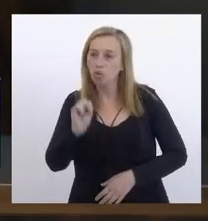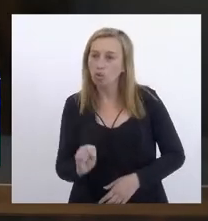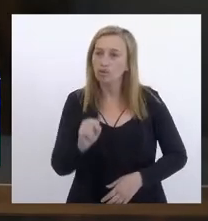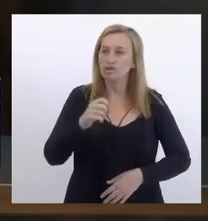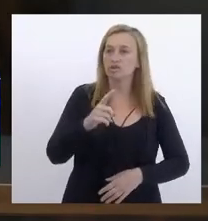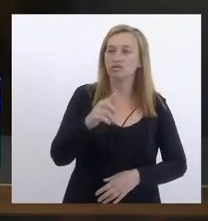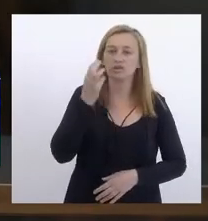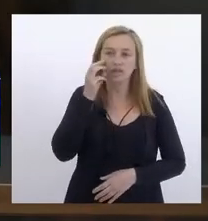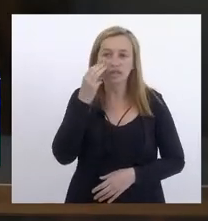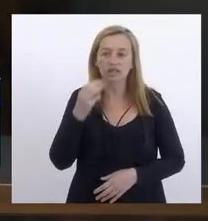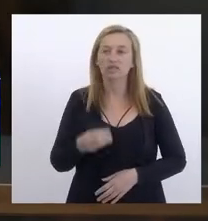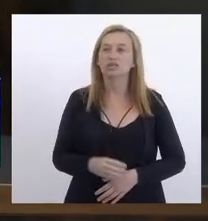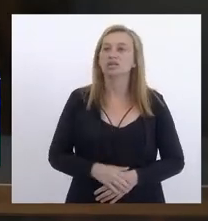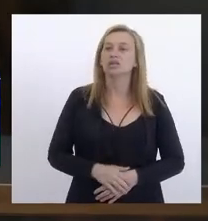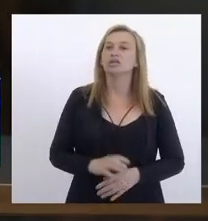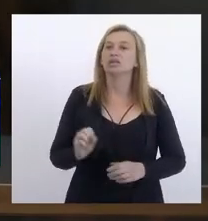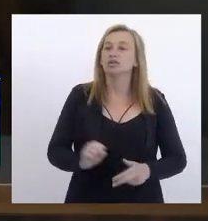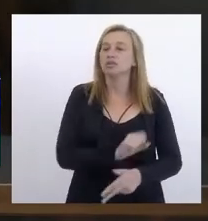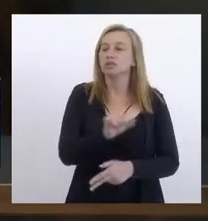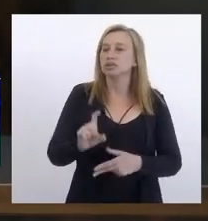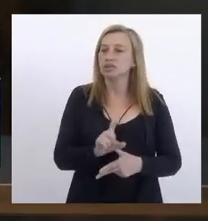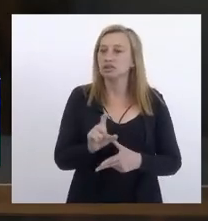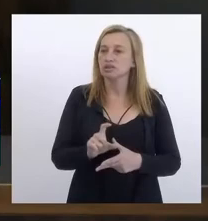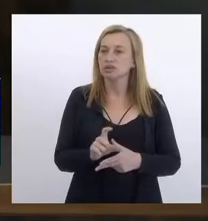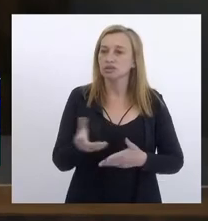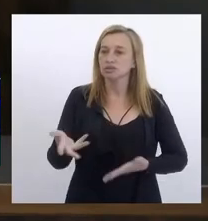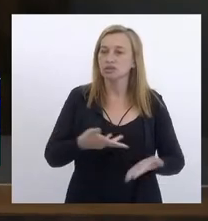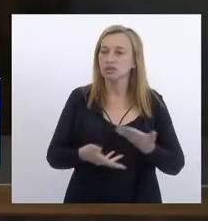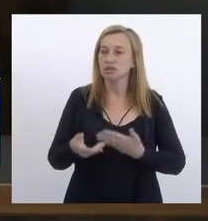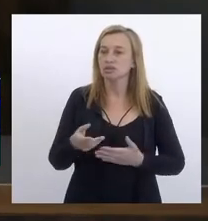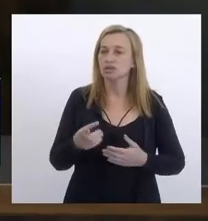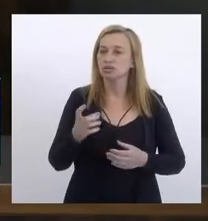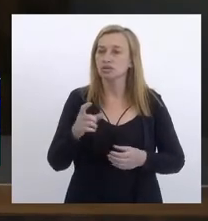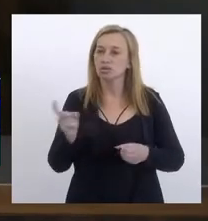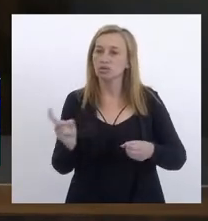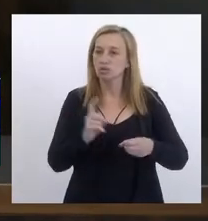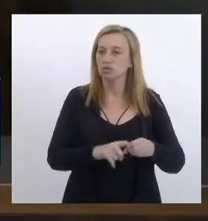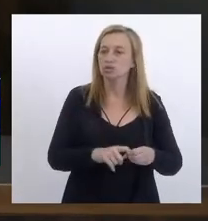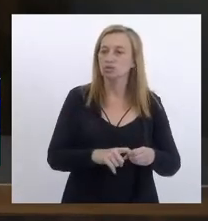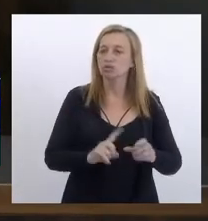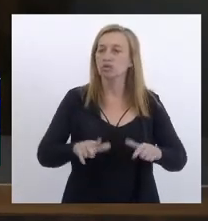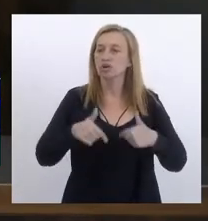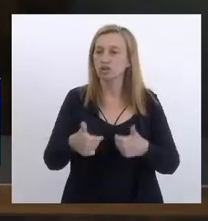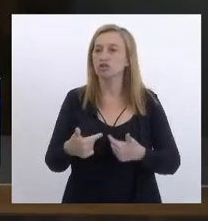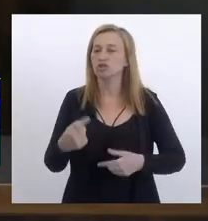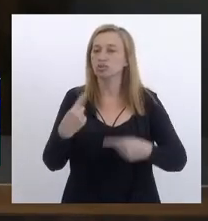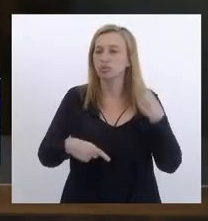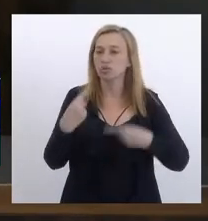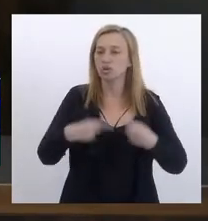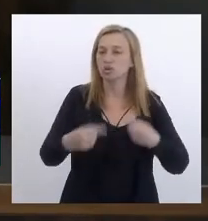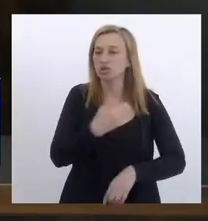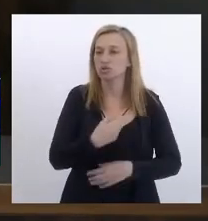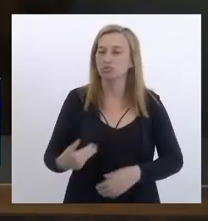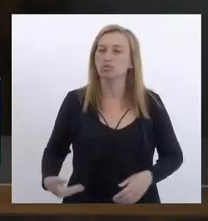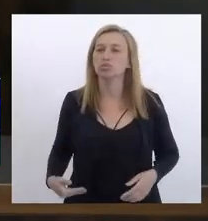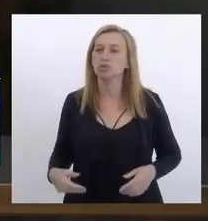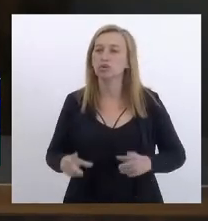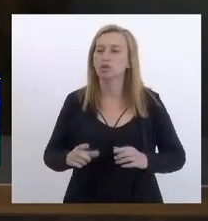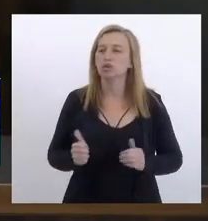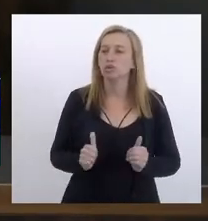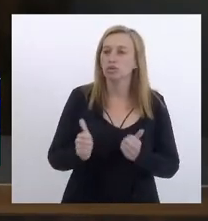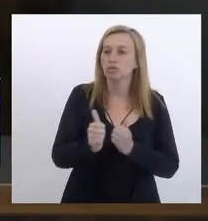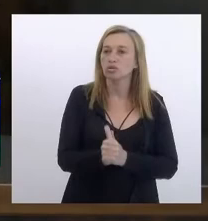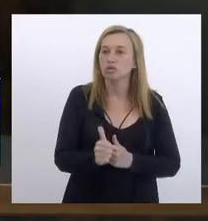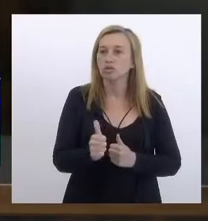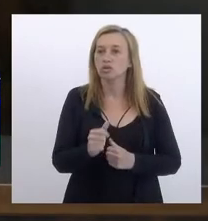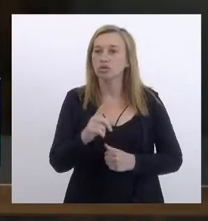Valdeir Carneiro, que autoriza o Poder Executivo a participar de consórcios públicos para execução de ações e políticas públicas de enfrentamento e erradicação